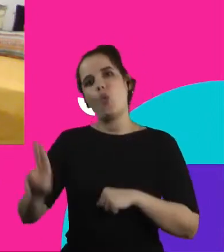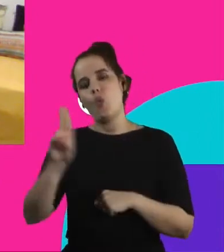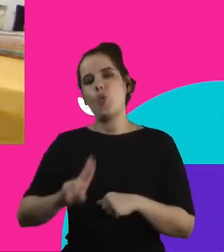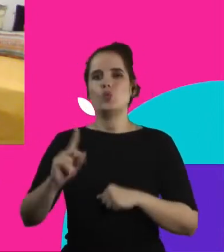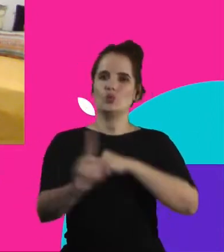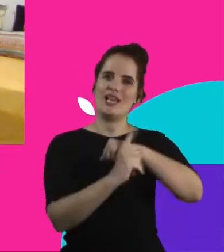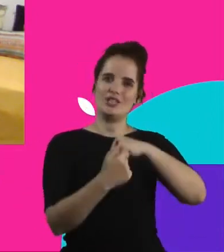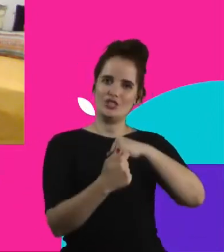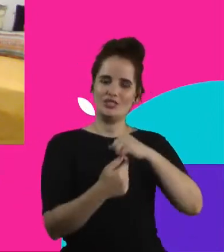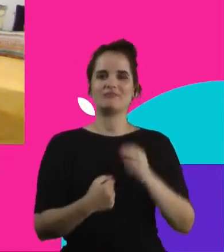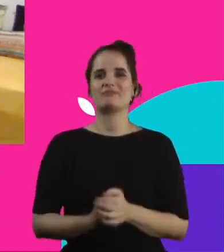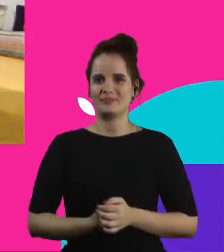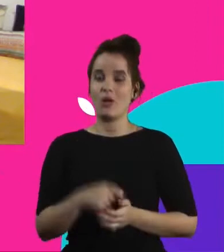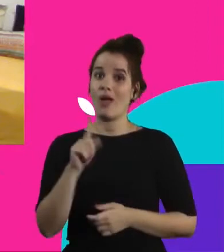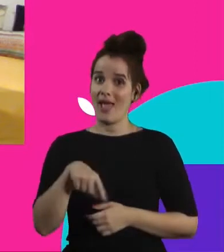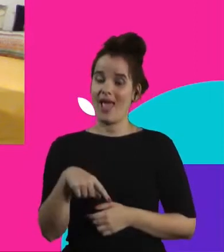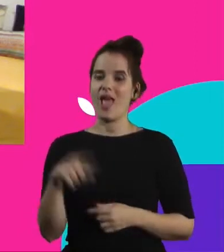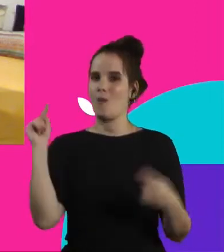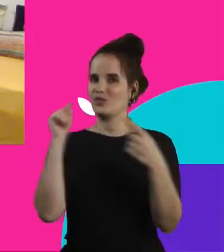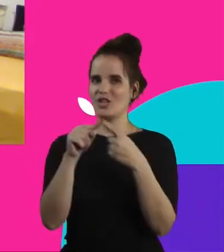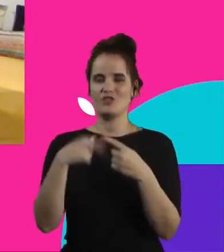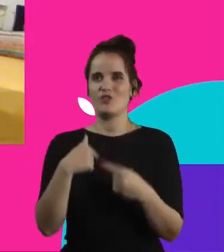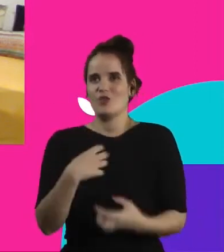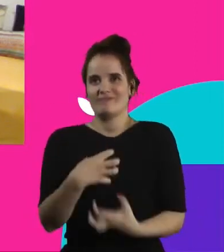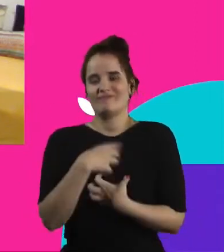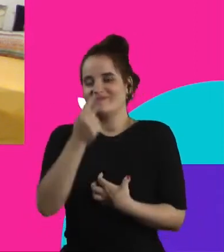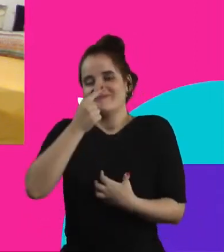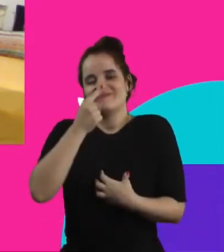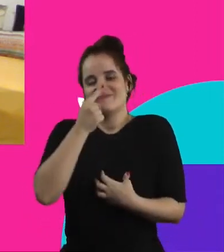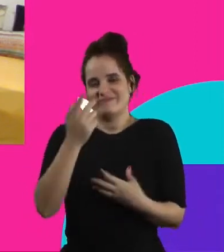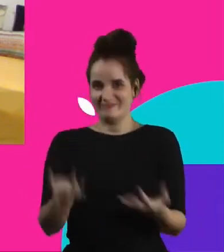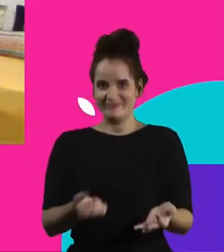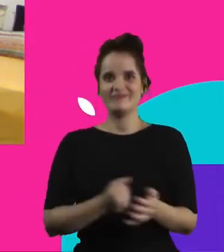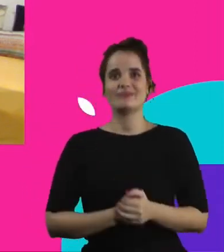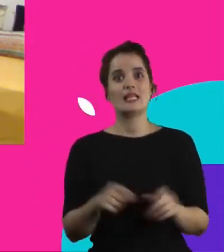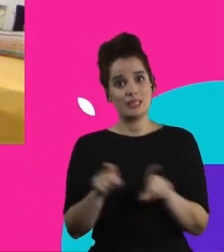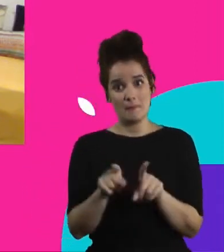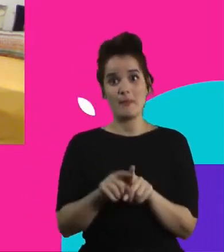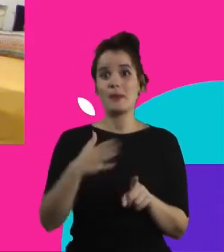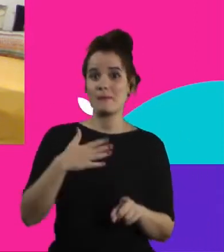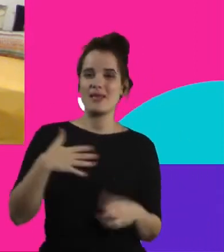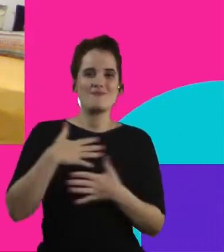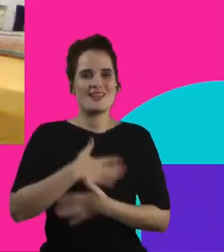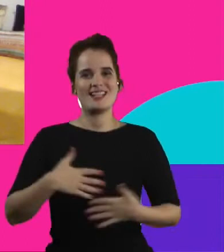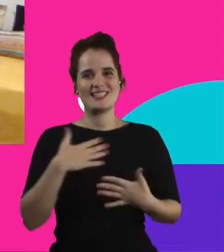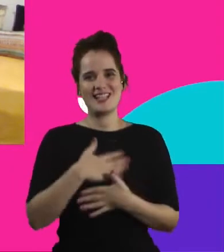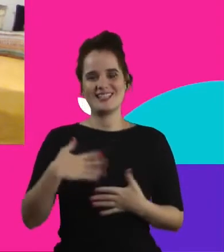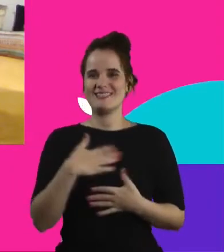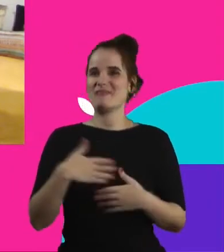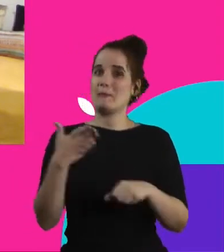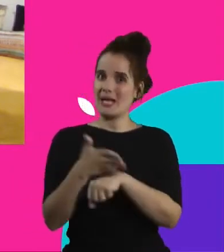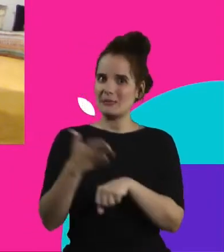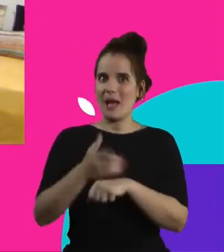usuários e usuários. Então, é uma missão muito nobre que me conecta muito com o propósito. E também, para mim, hoje é um prazer estar participando